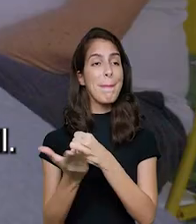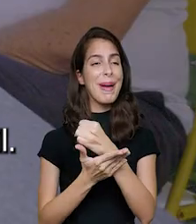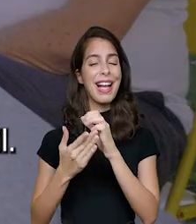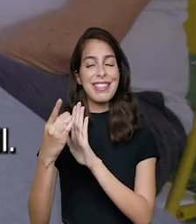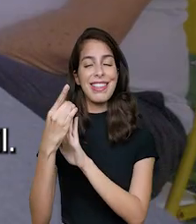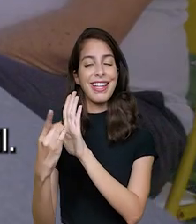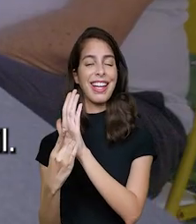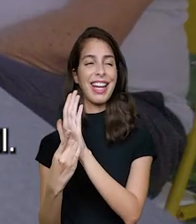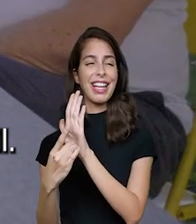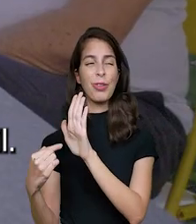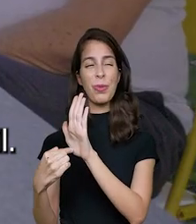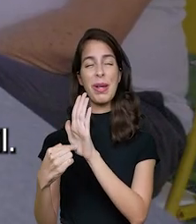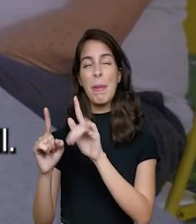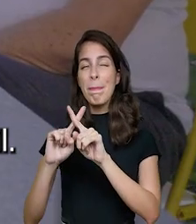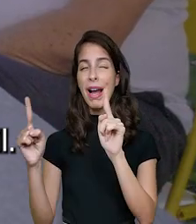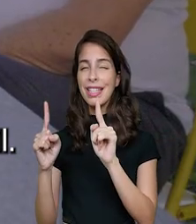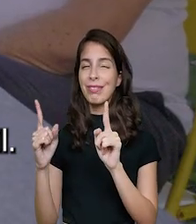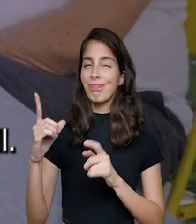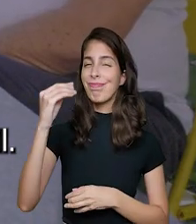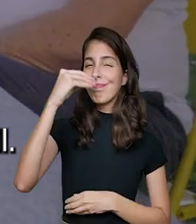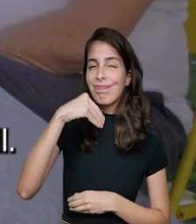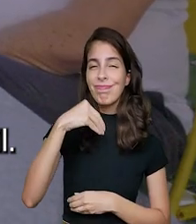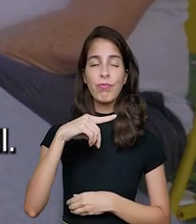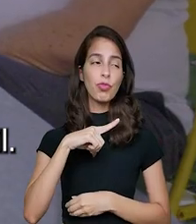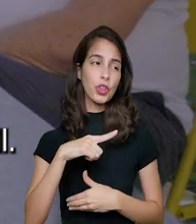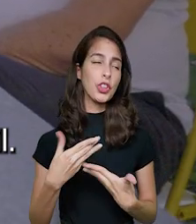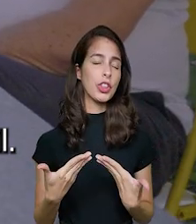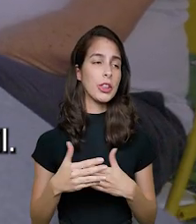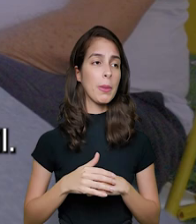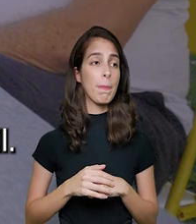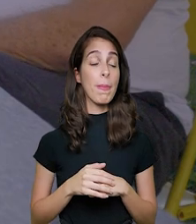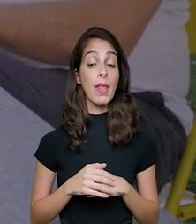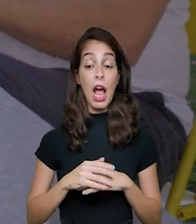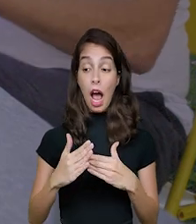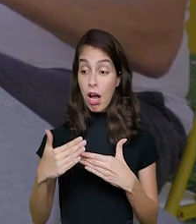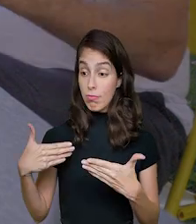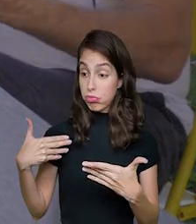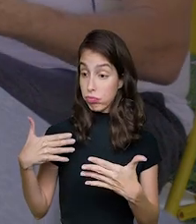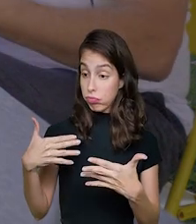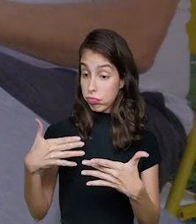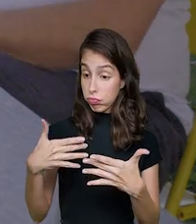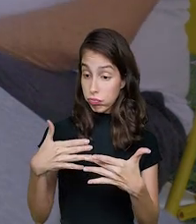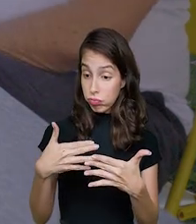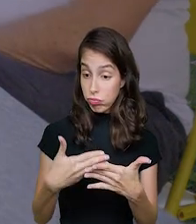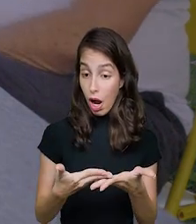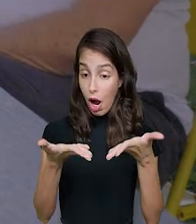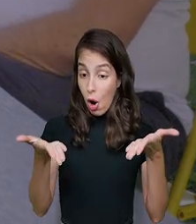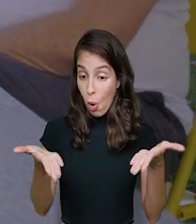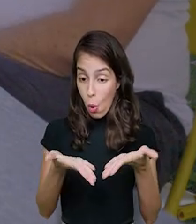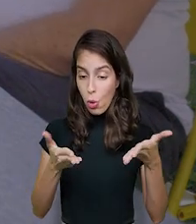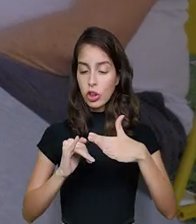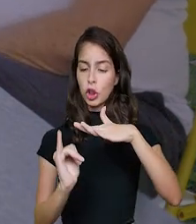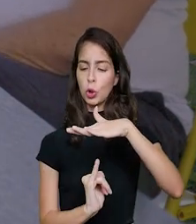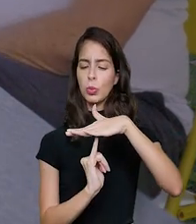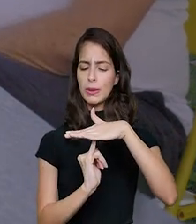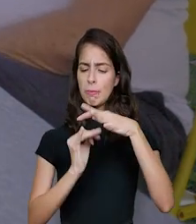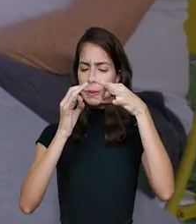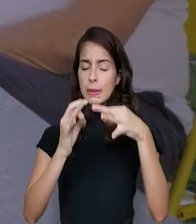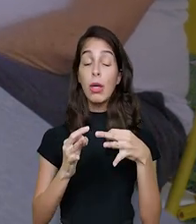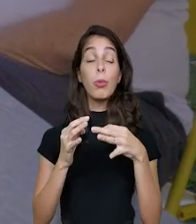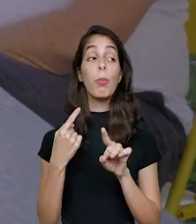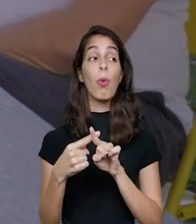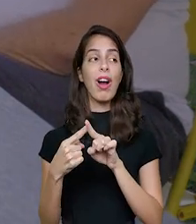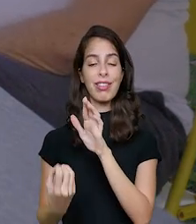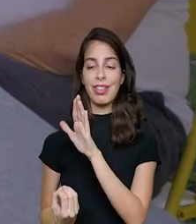muito frágil né E a condição é para que a gente pudesse chegar a essa institucionalidade foi por